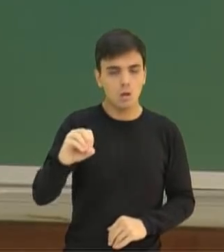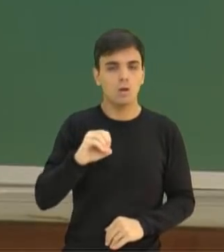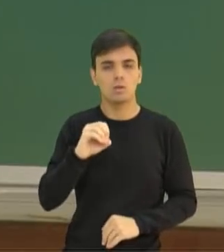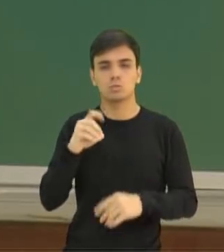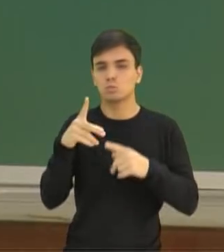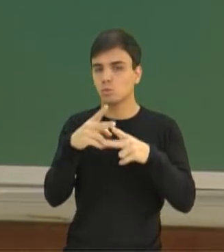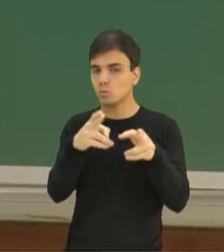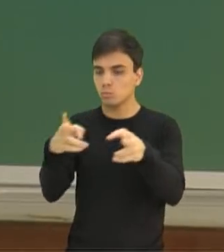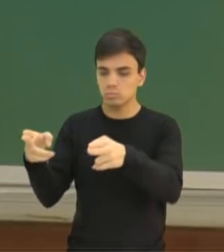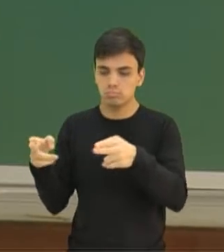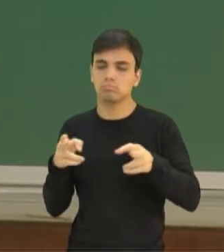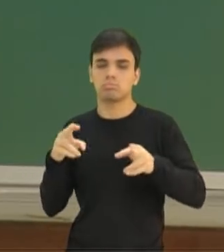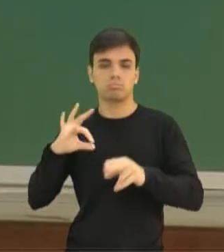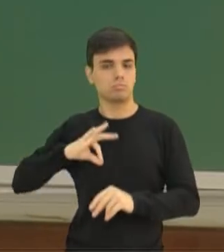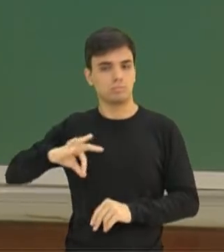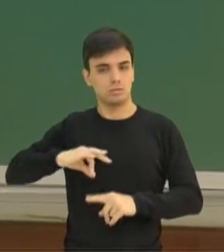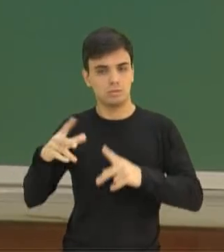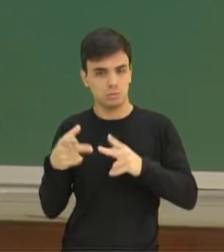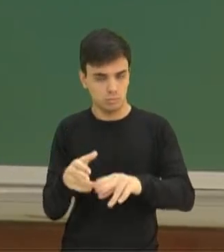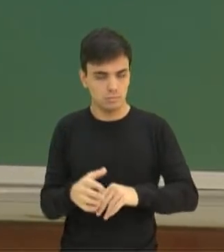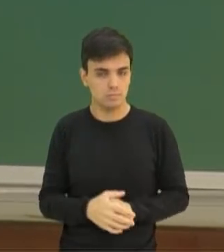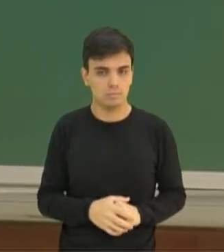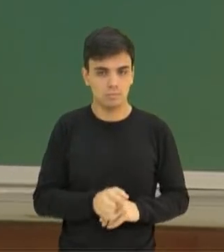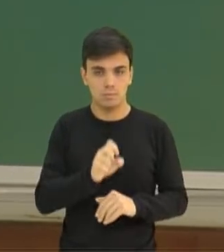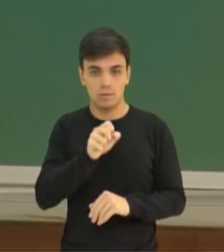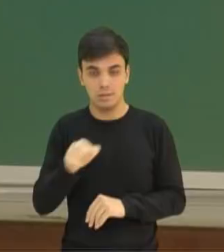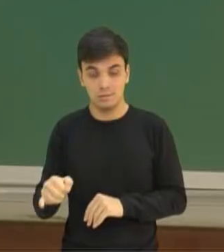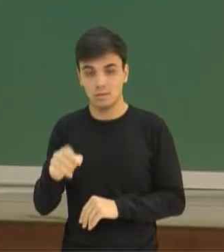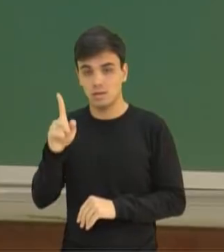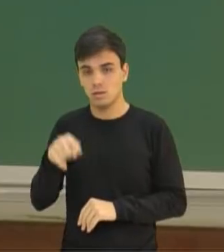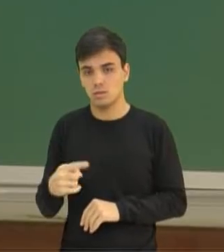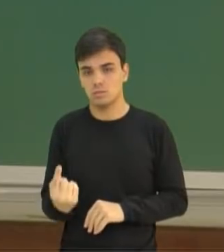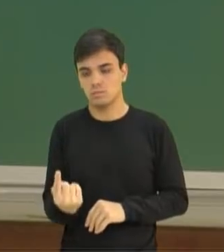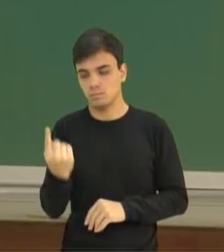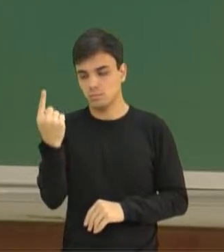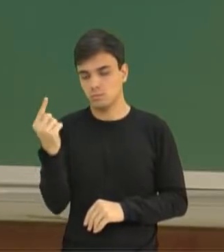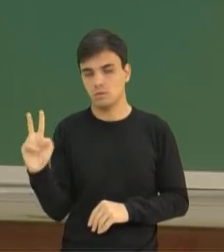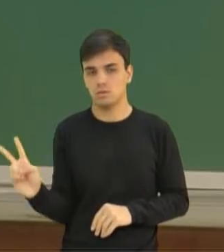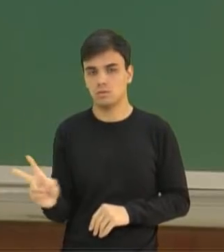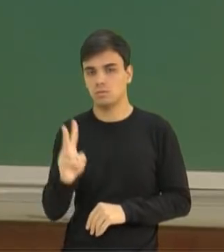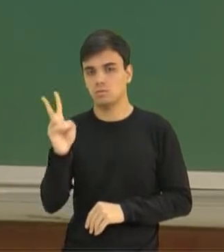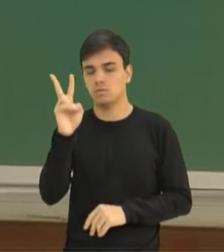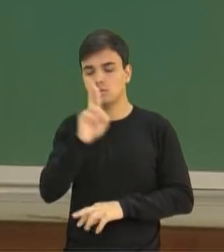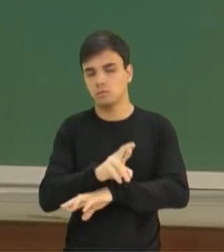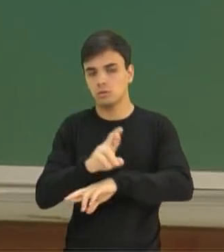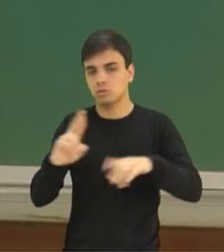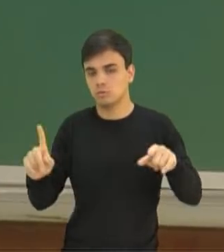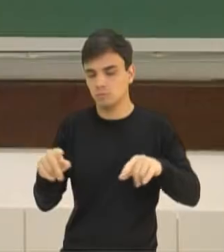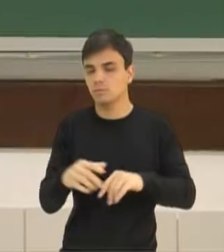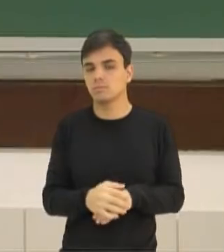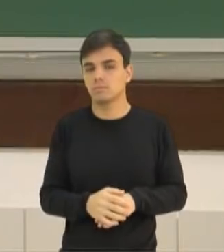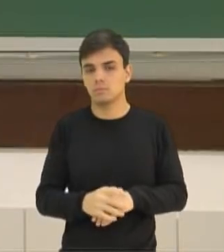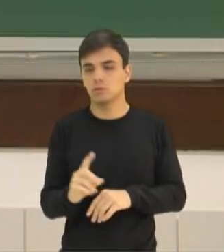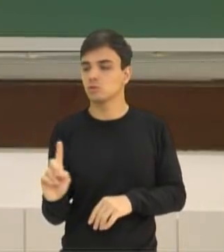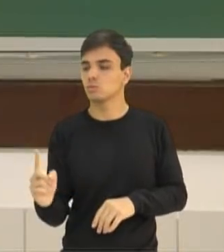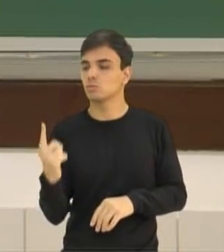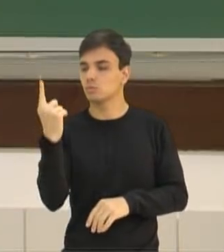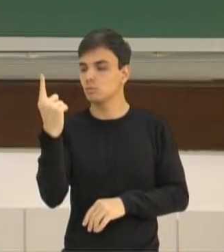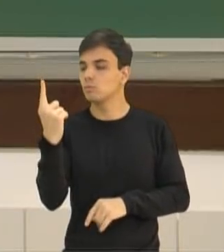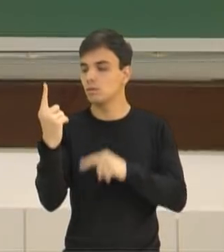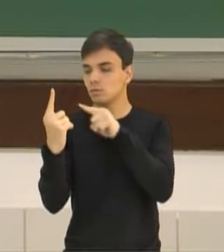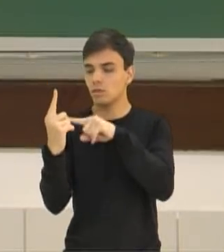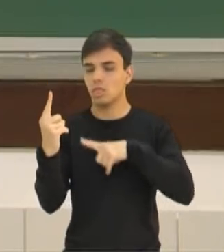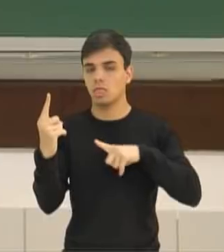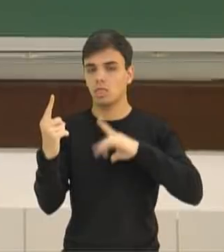igual, né? E aí, se o valor é 1, é o outro extremo, quer dizer que uma só pessoa tem